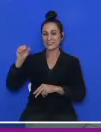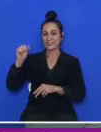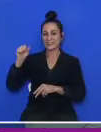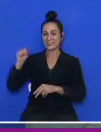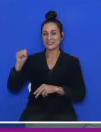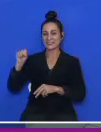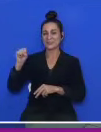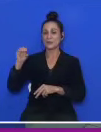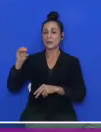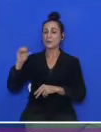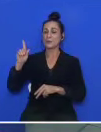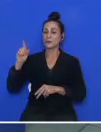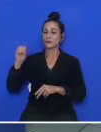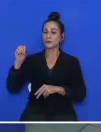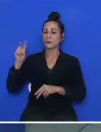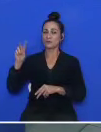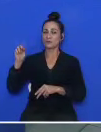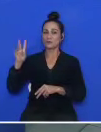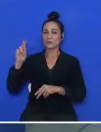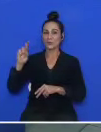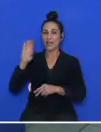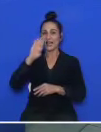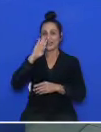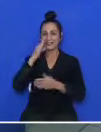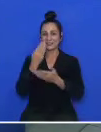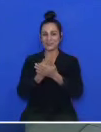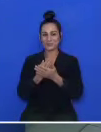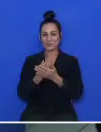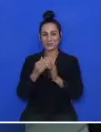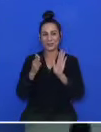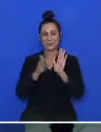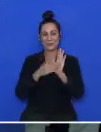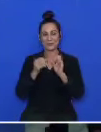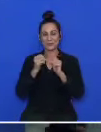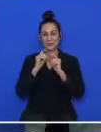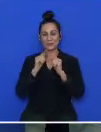loterias.caixa.gov.br. Acredite, aposte e boa sorte!